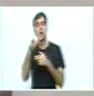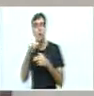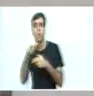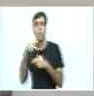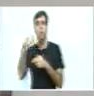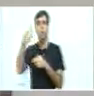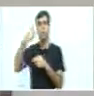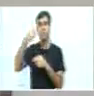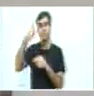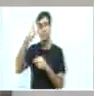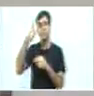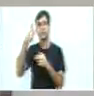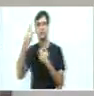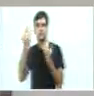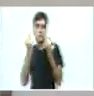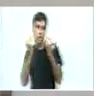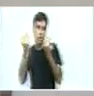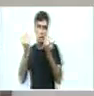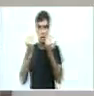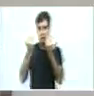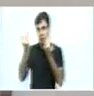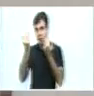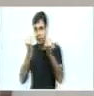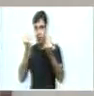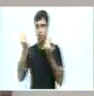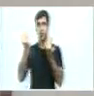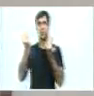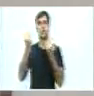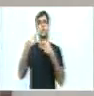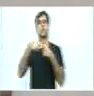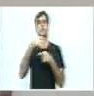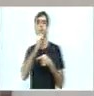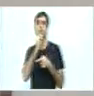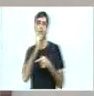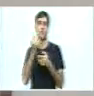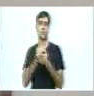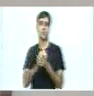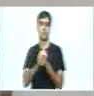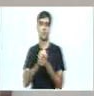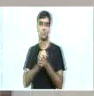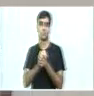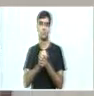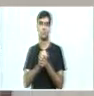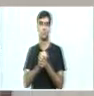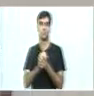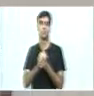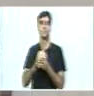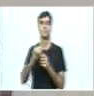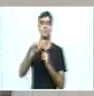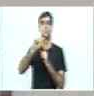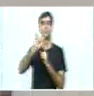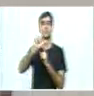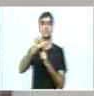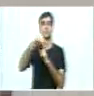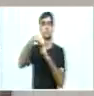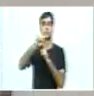políticos da política partidária, a exemplo do ministro do Supremo Gilmar Mendes.